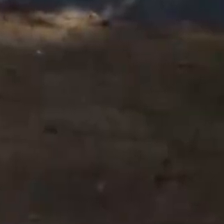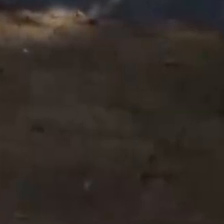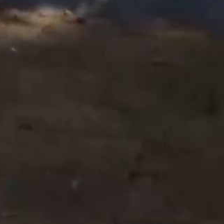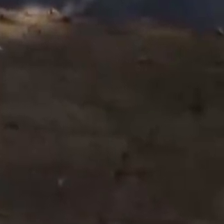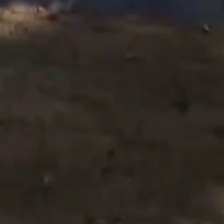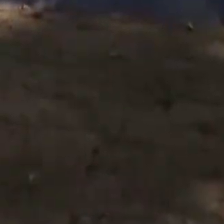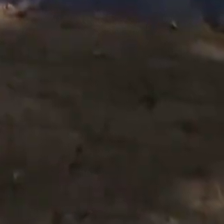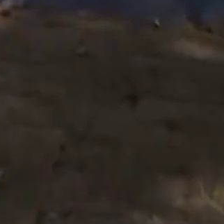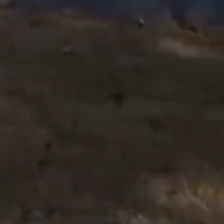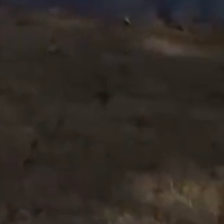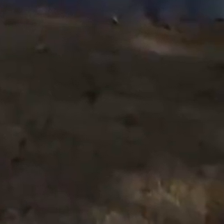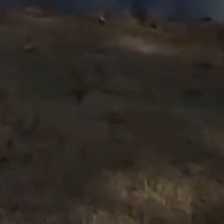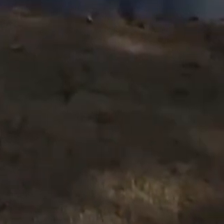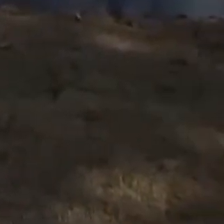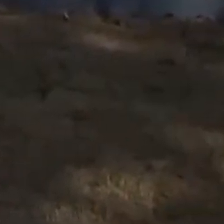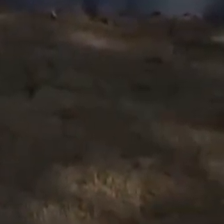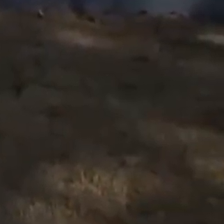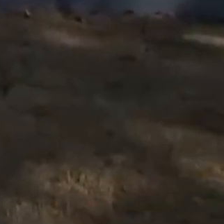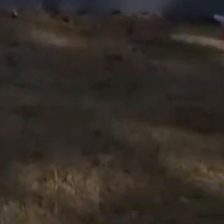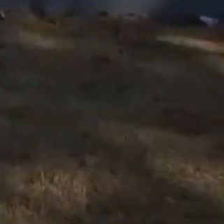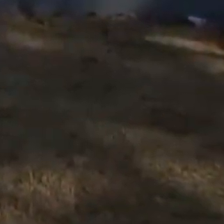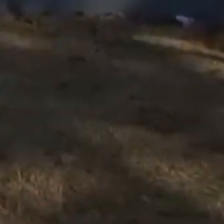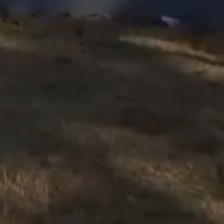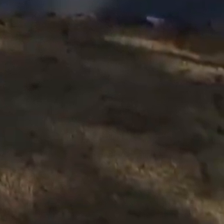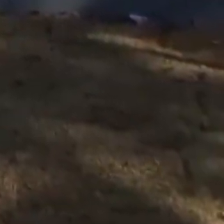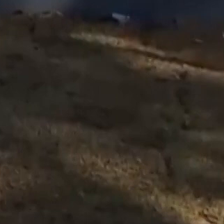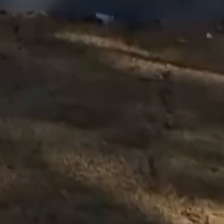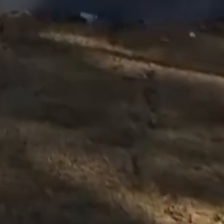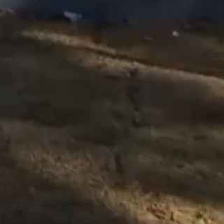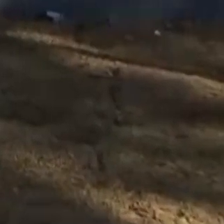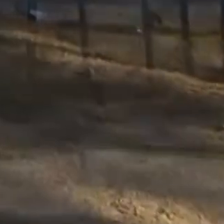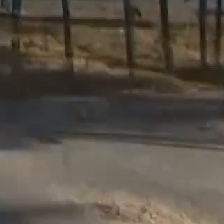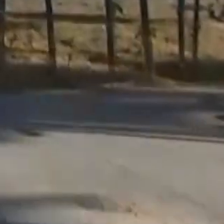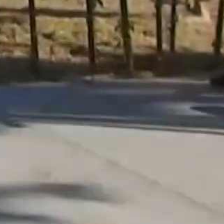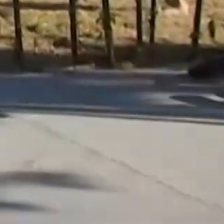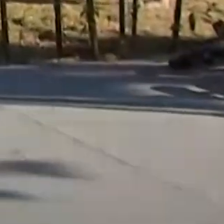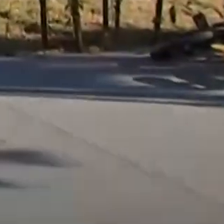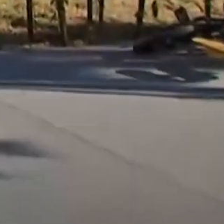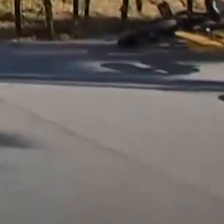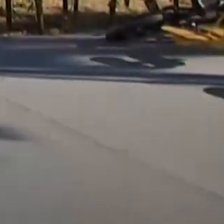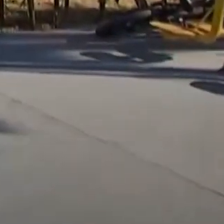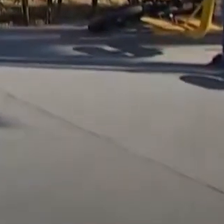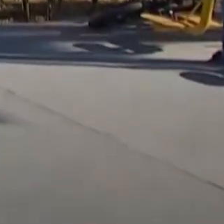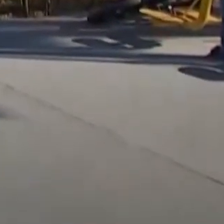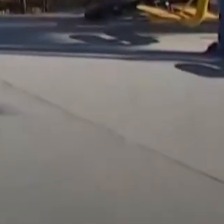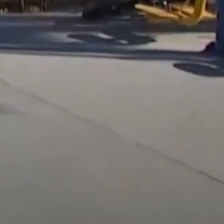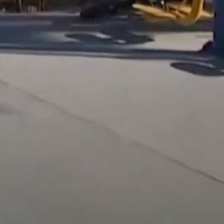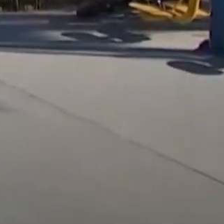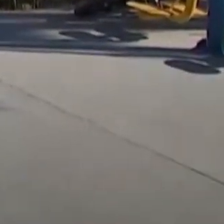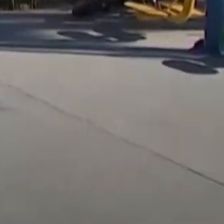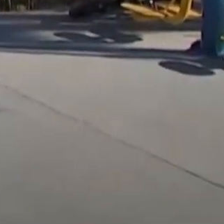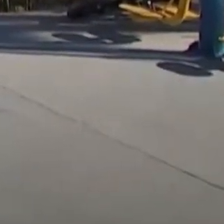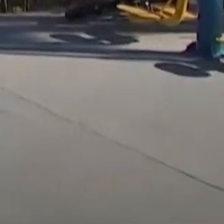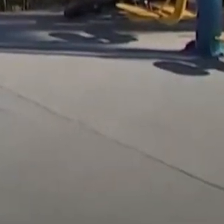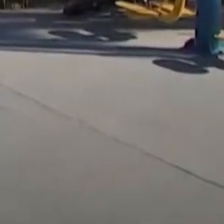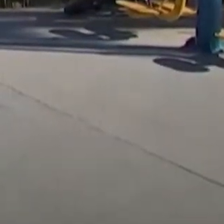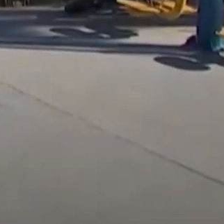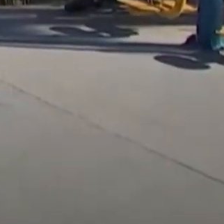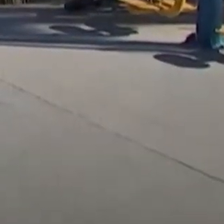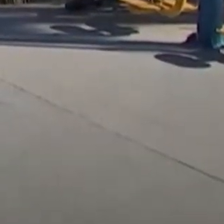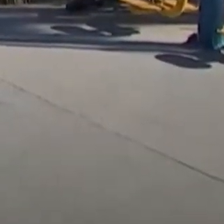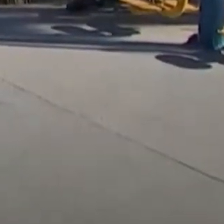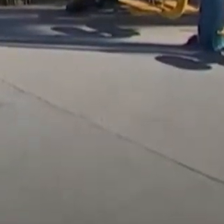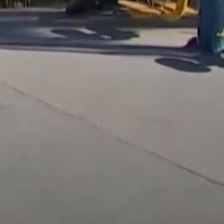Universitário de Viracopos, está de cara nova, bem mais bonita. E o que não falta agora é lazer aqui